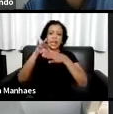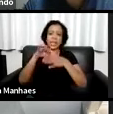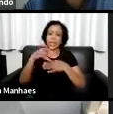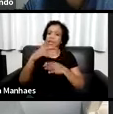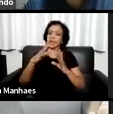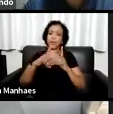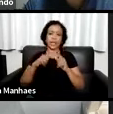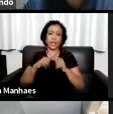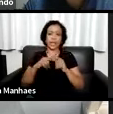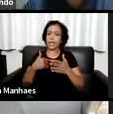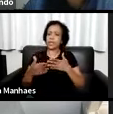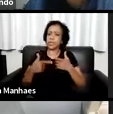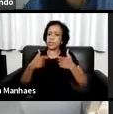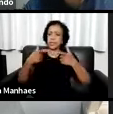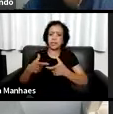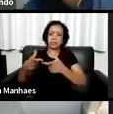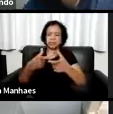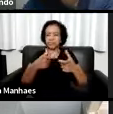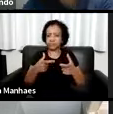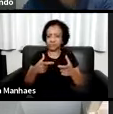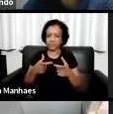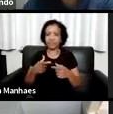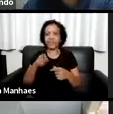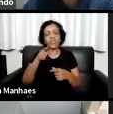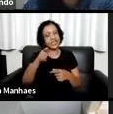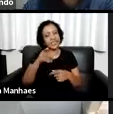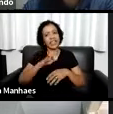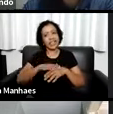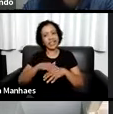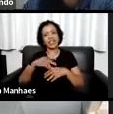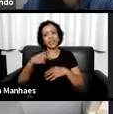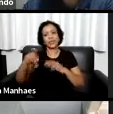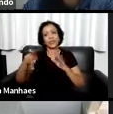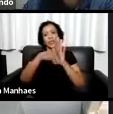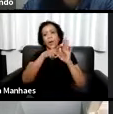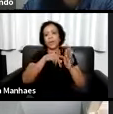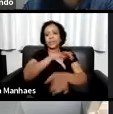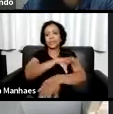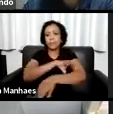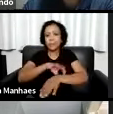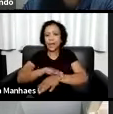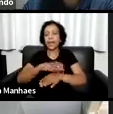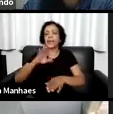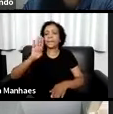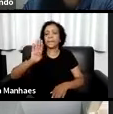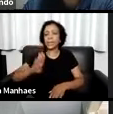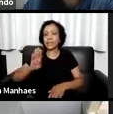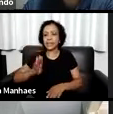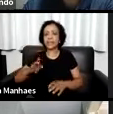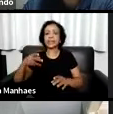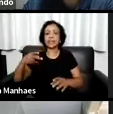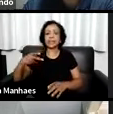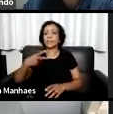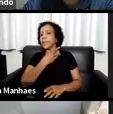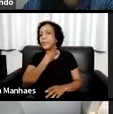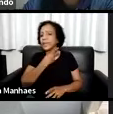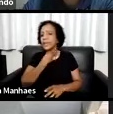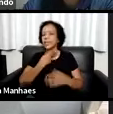igreja local, na sua própria denominação, que você se sirva deste